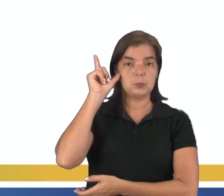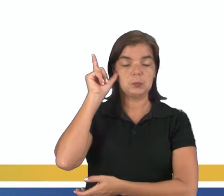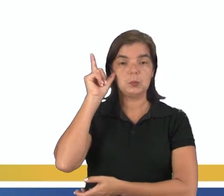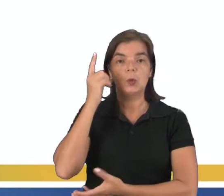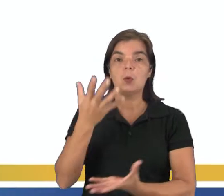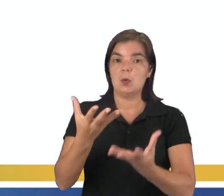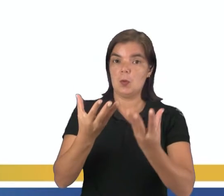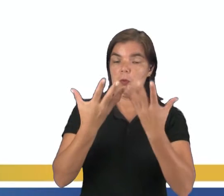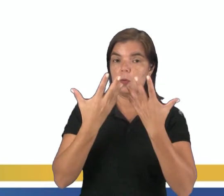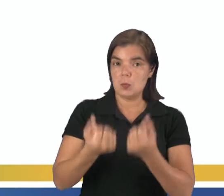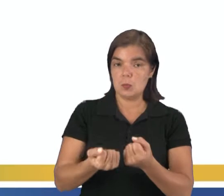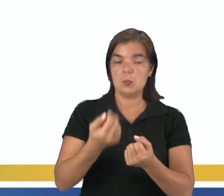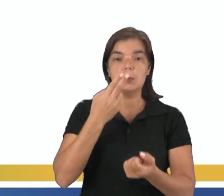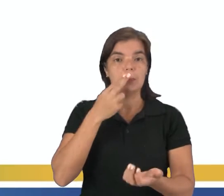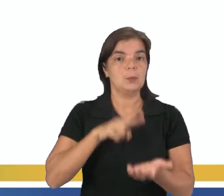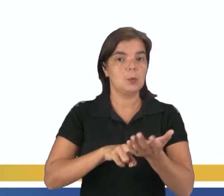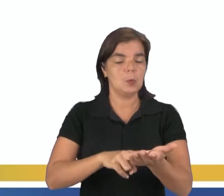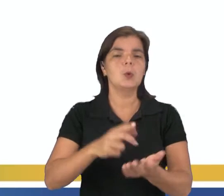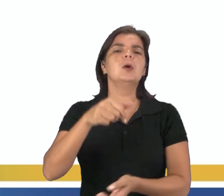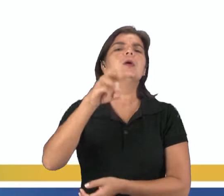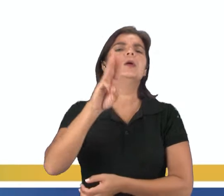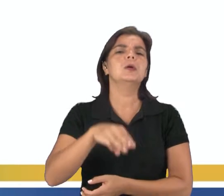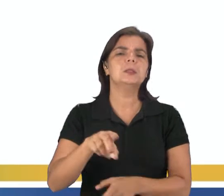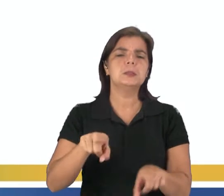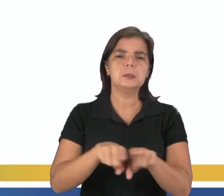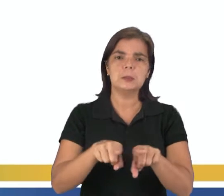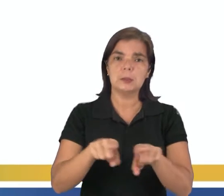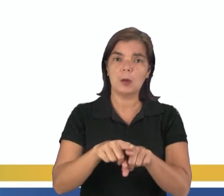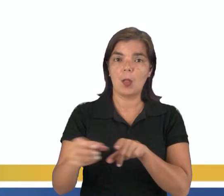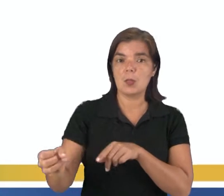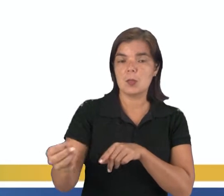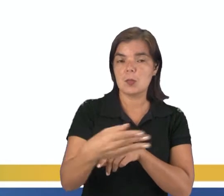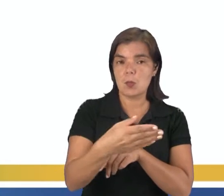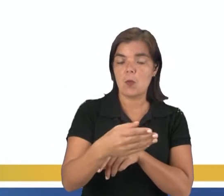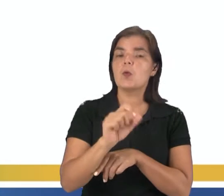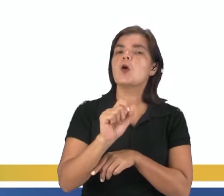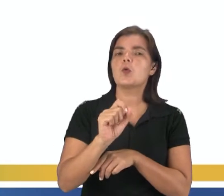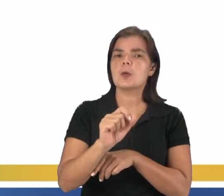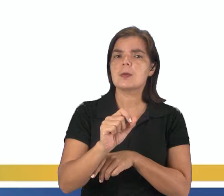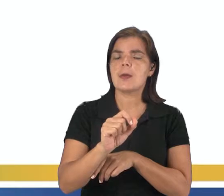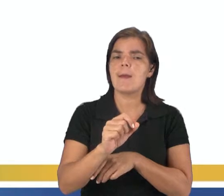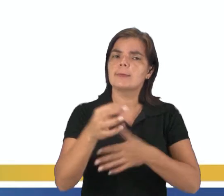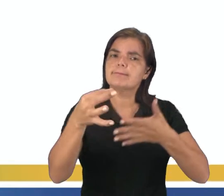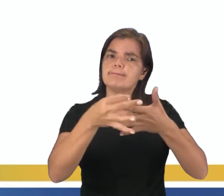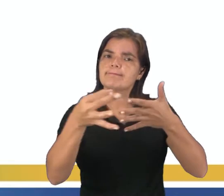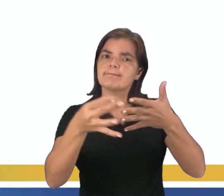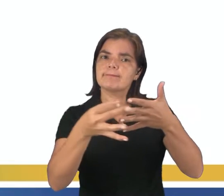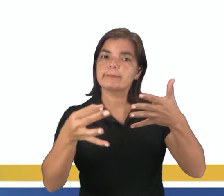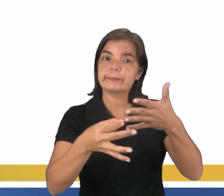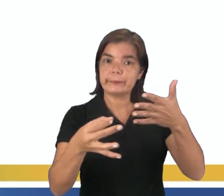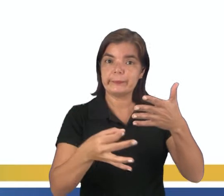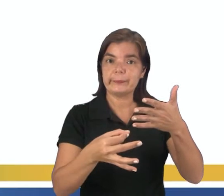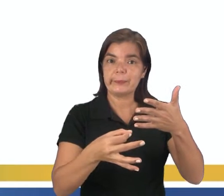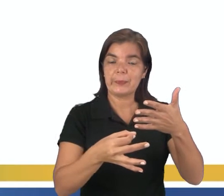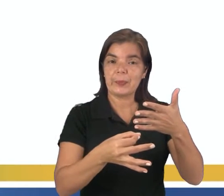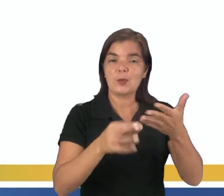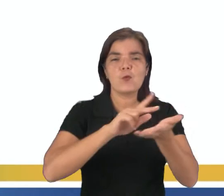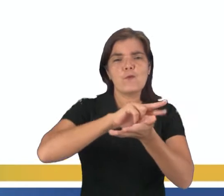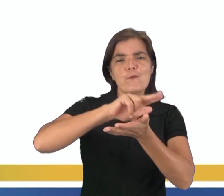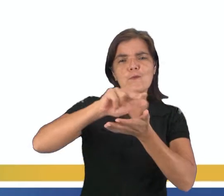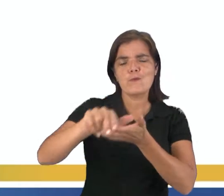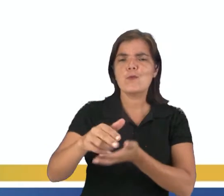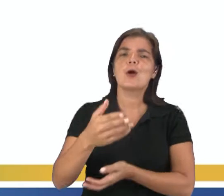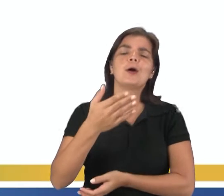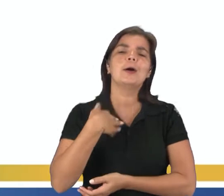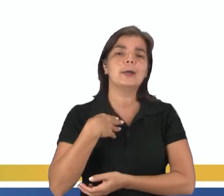carta, né? E depois tem que incluía la nueva carta de vinos, que incluía a nova carta de vinhos, né? Que